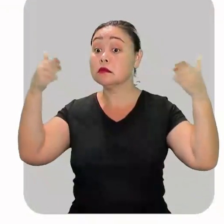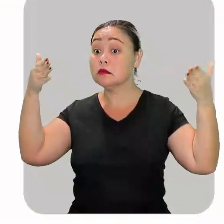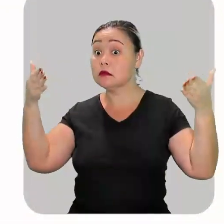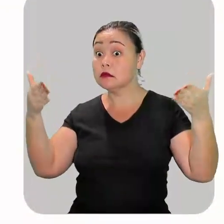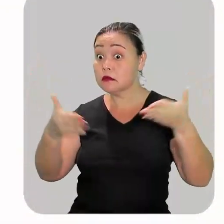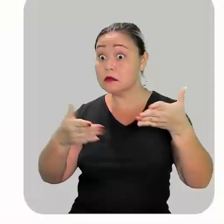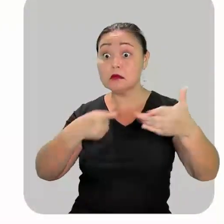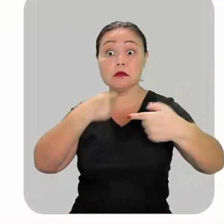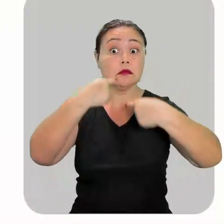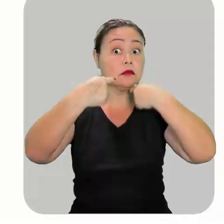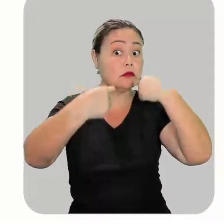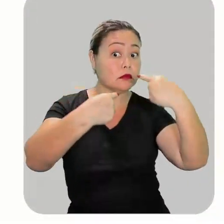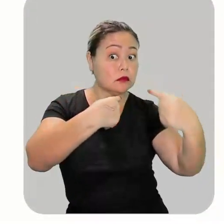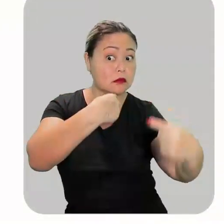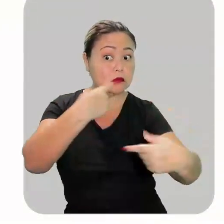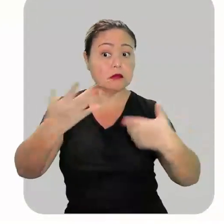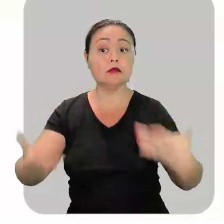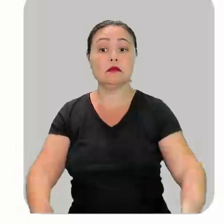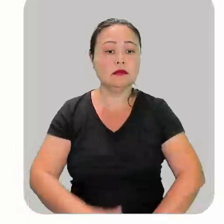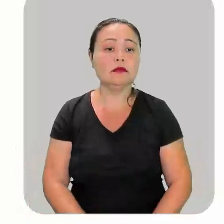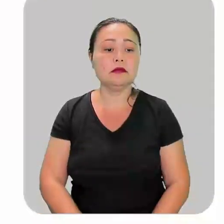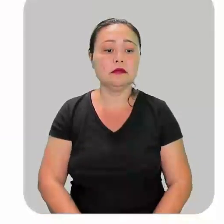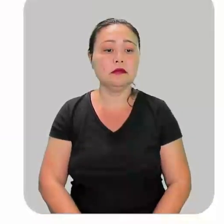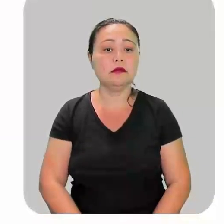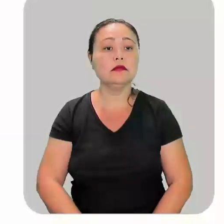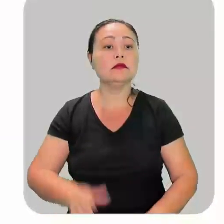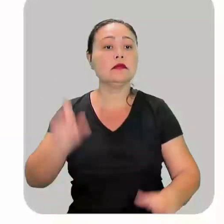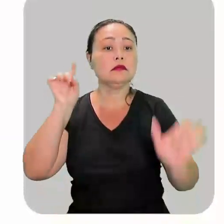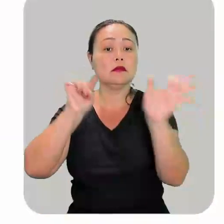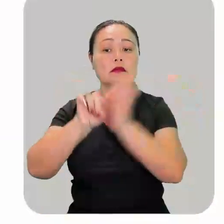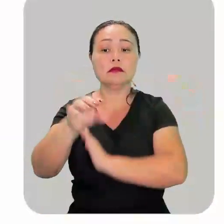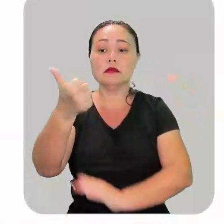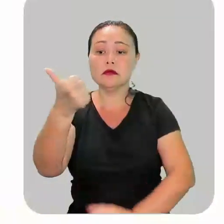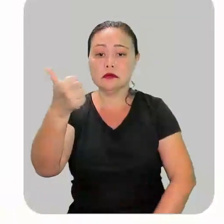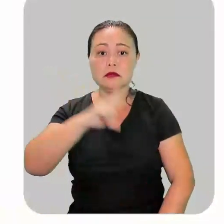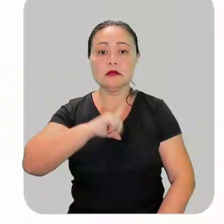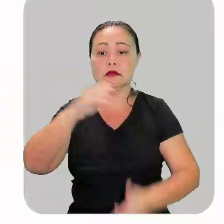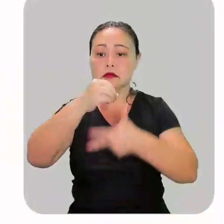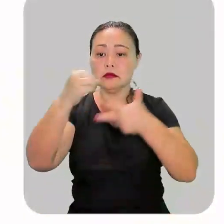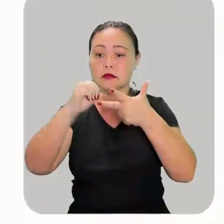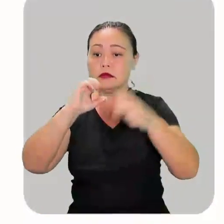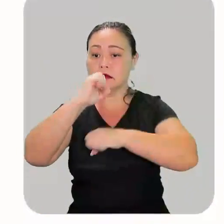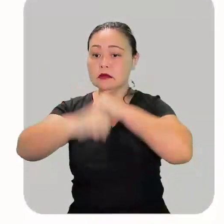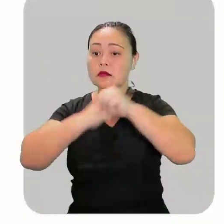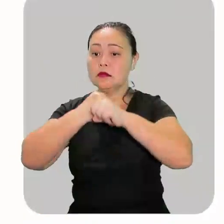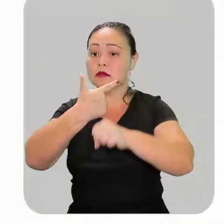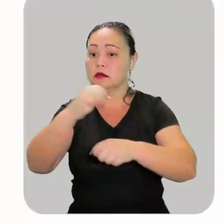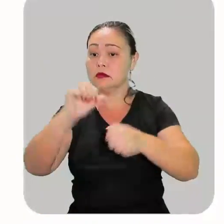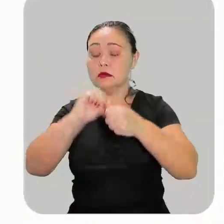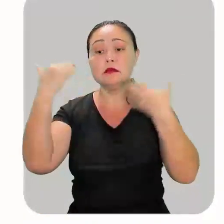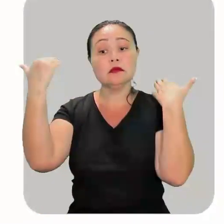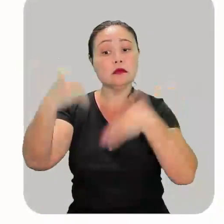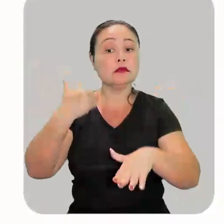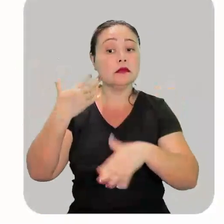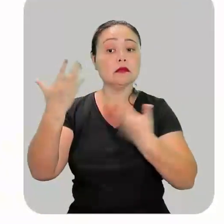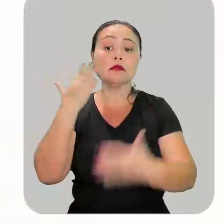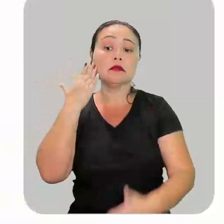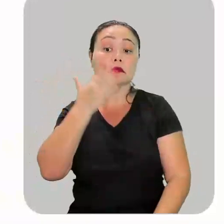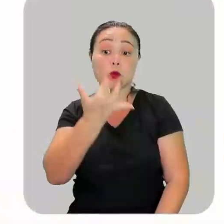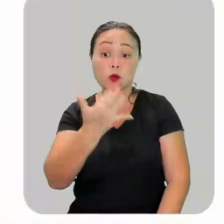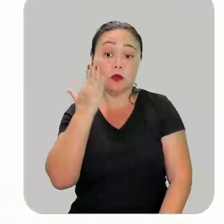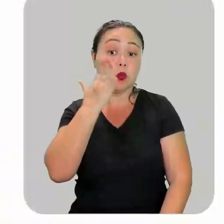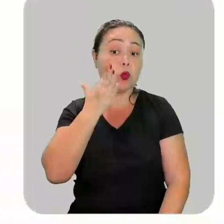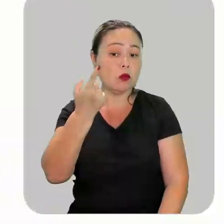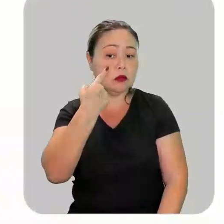hoje, tirando as dúvidas. Questão 1, Enem 2020, prova